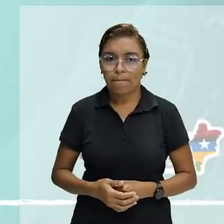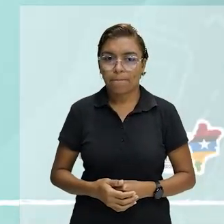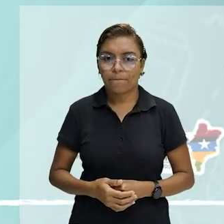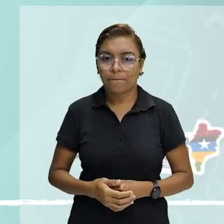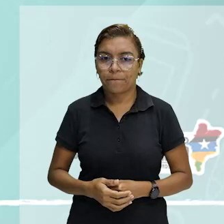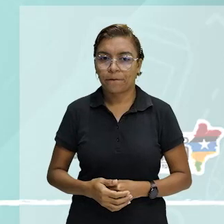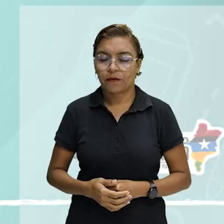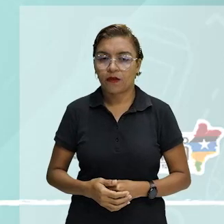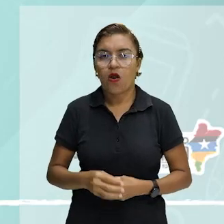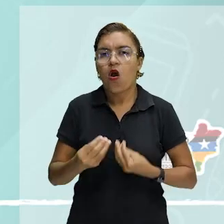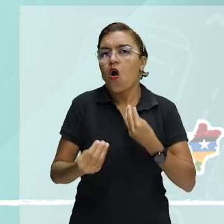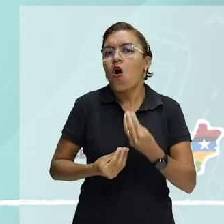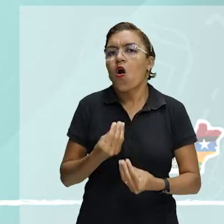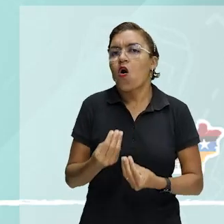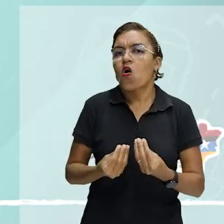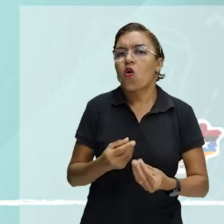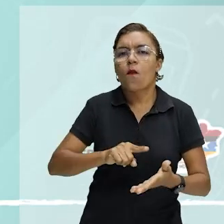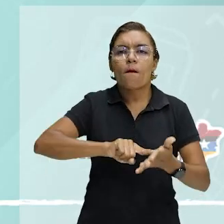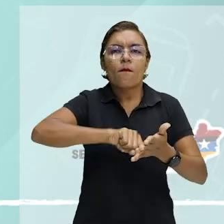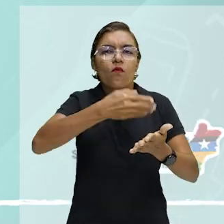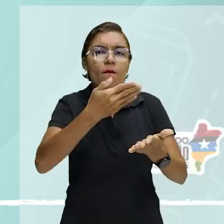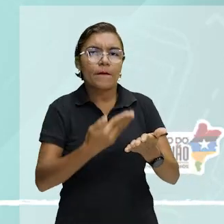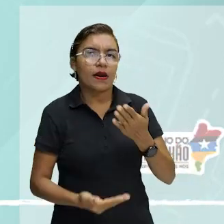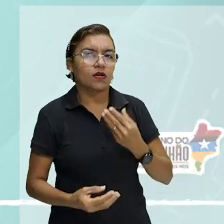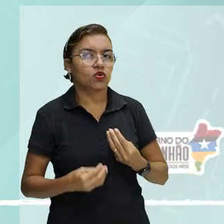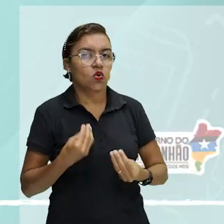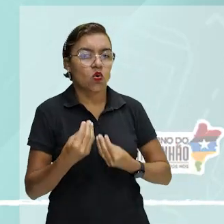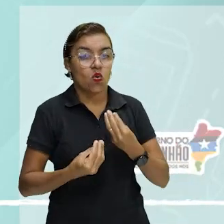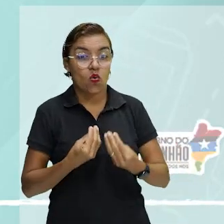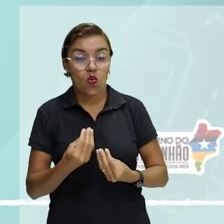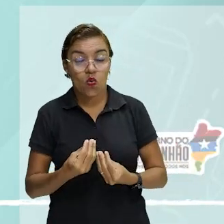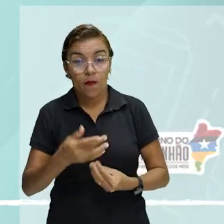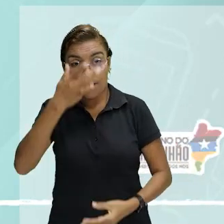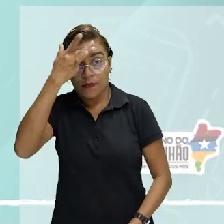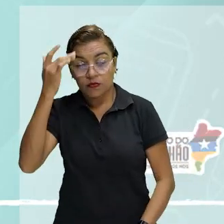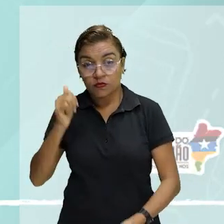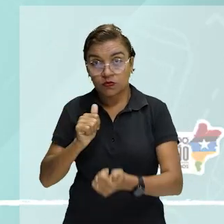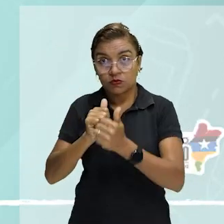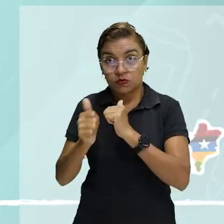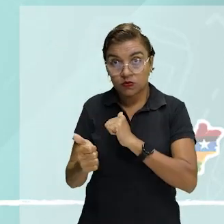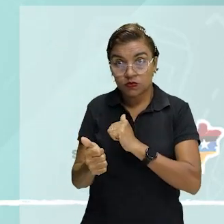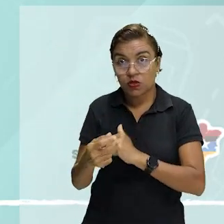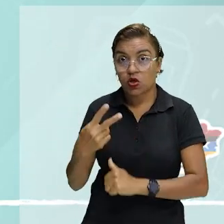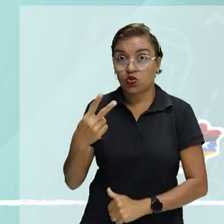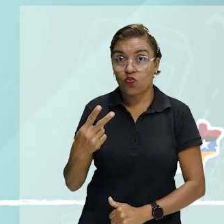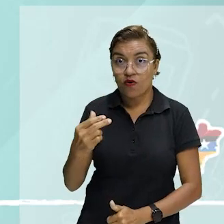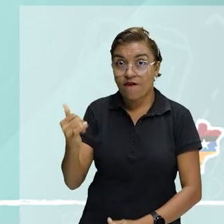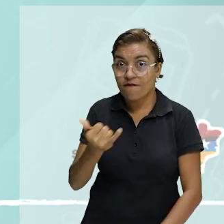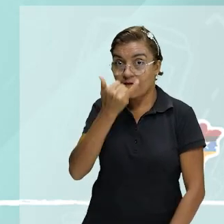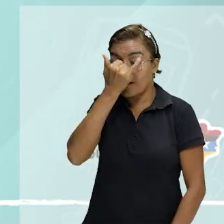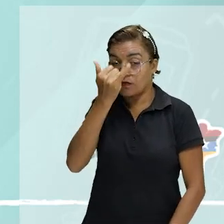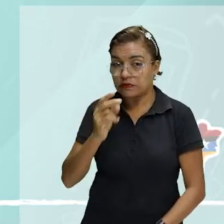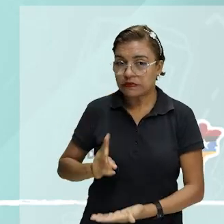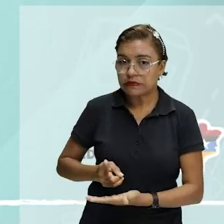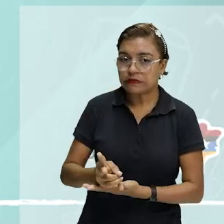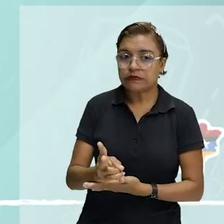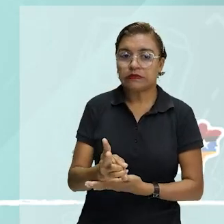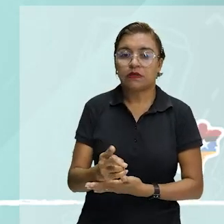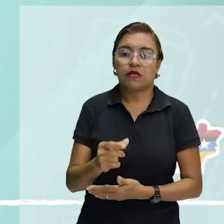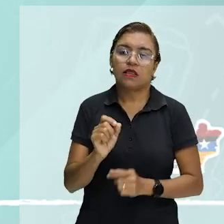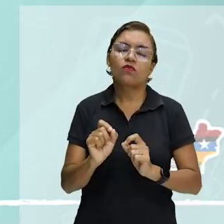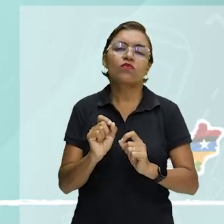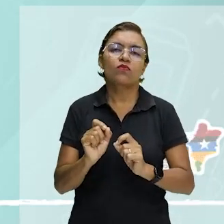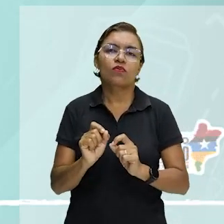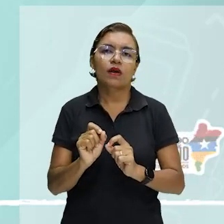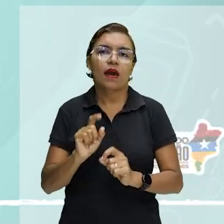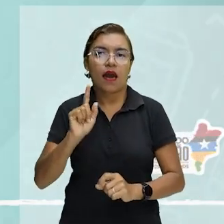Para perder um ponto, como é que o atleta perde um ponto? O jogador serve 2 faltas consecutivas. Aqui serve é o quê?